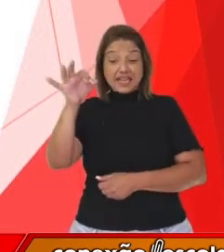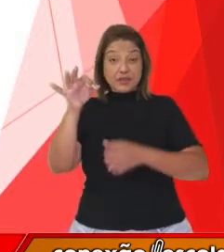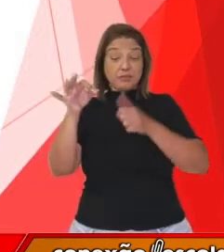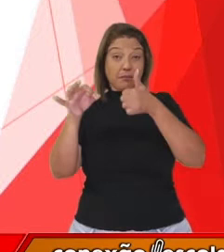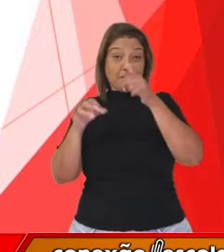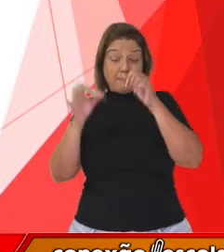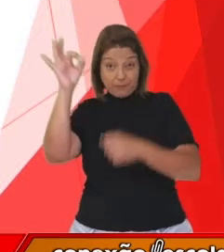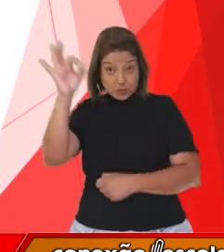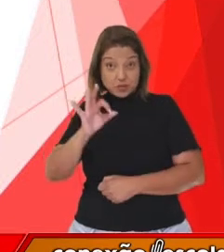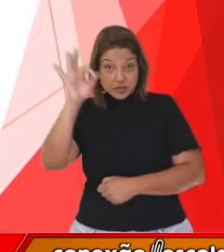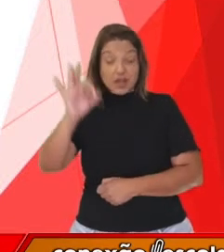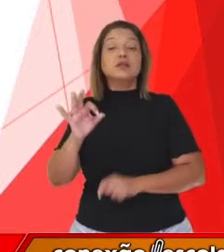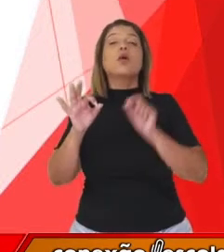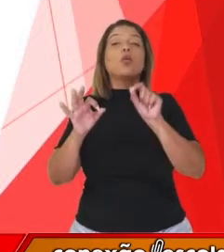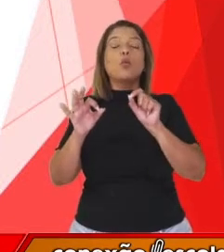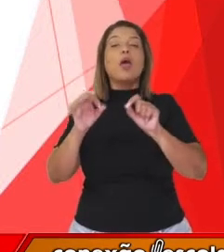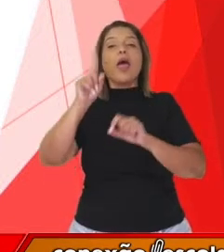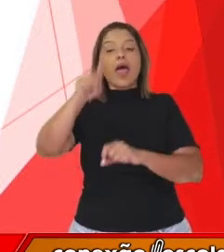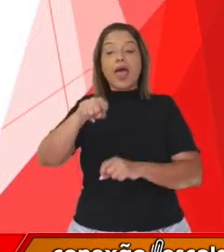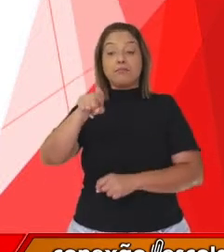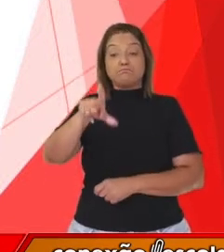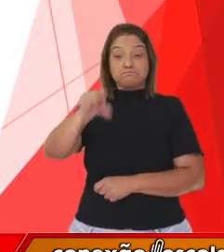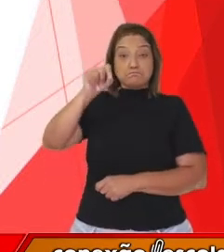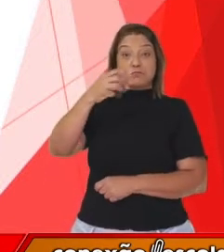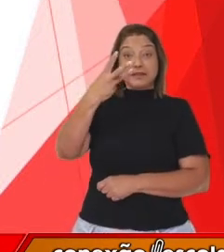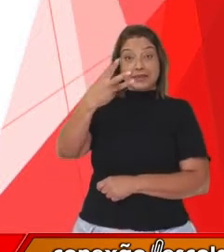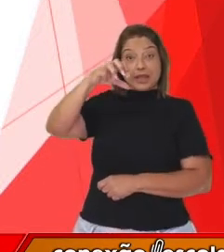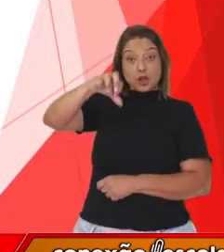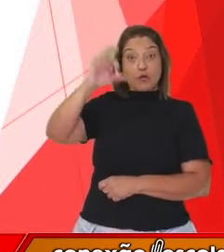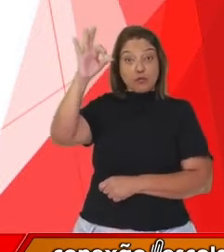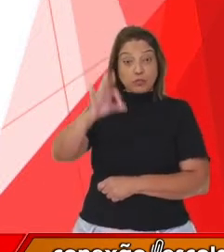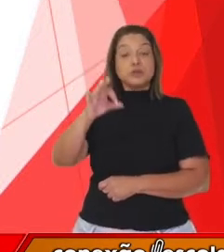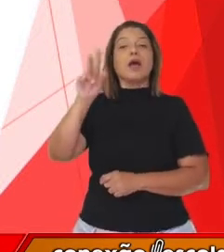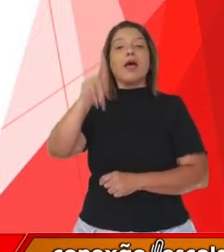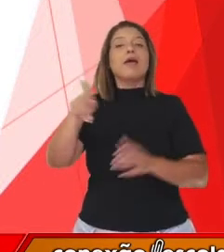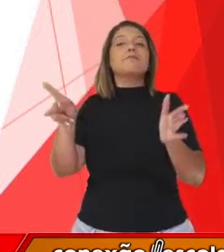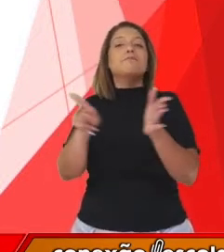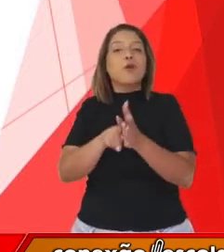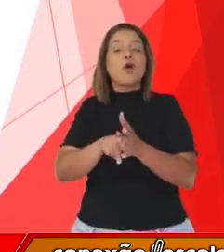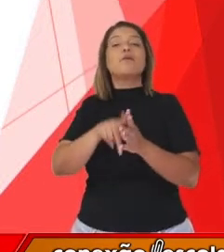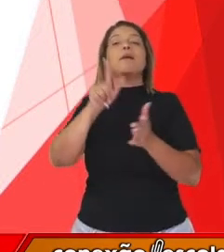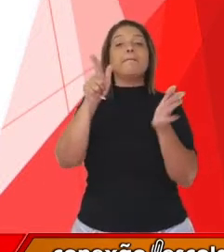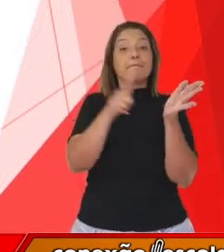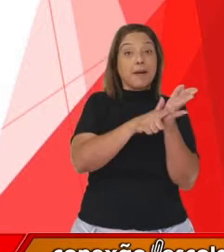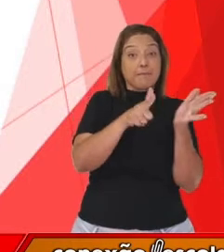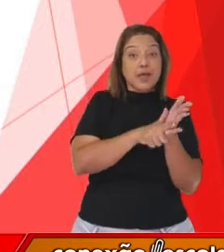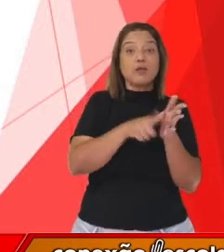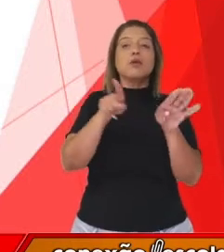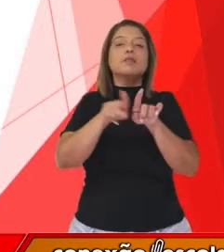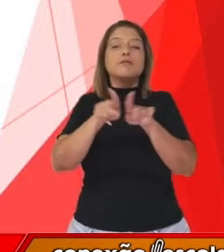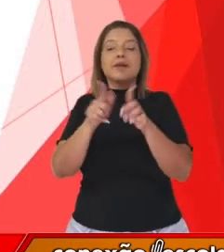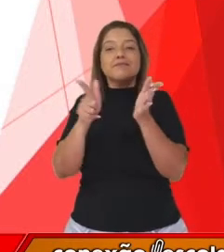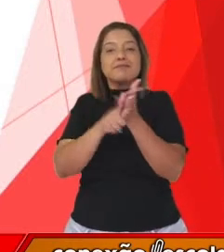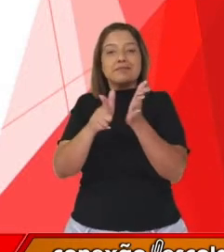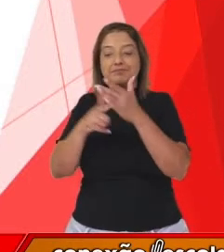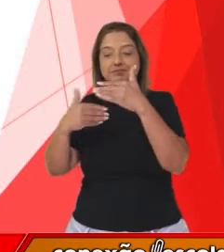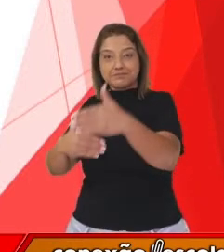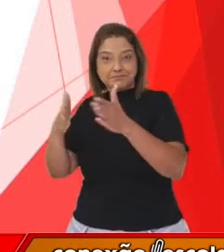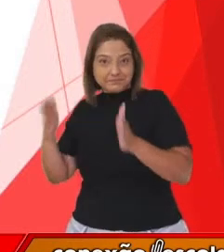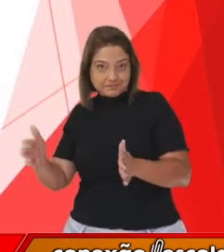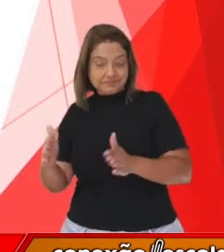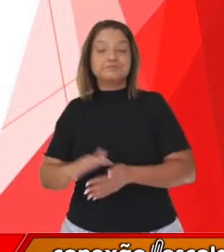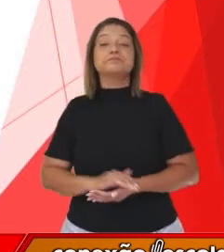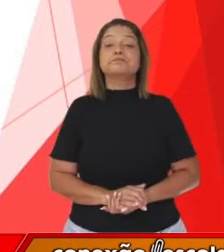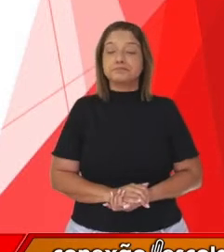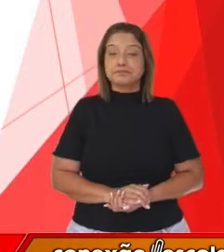39% são constituídos de papel e papelão. Isso significa que, a cada